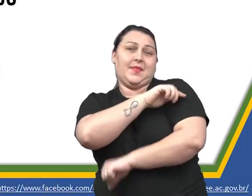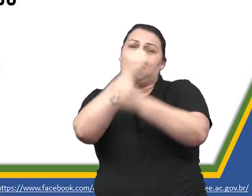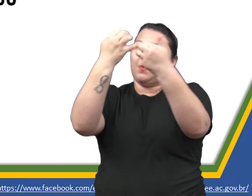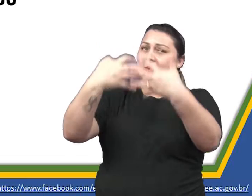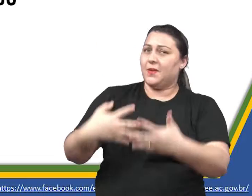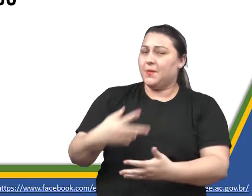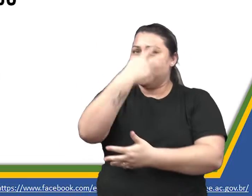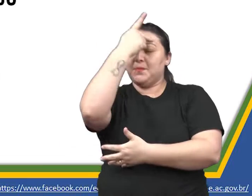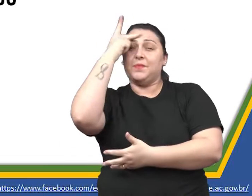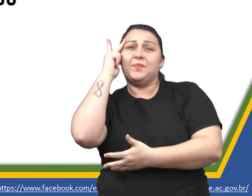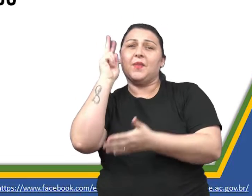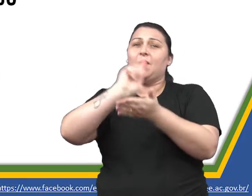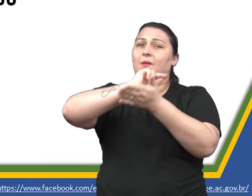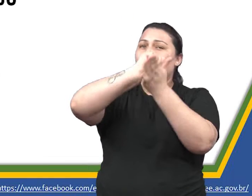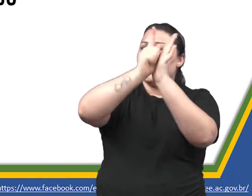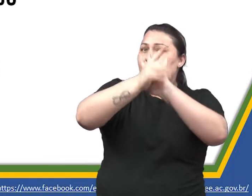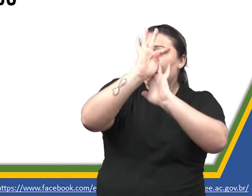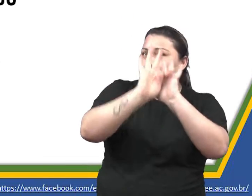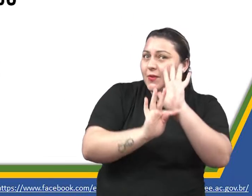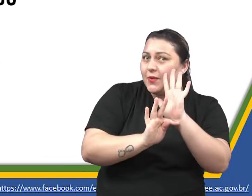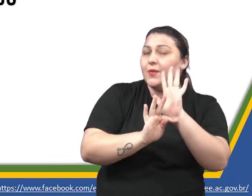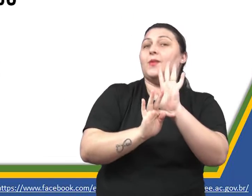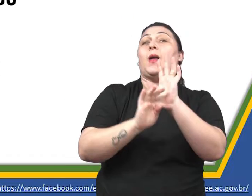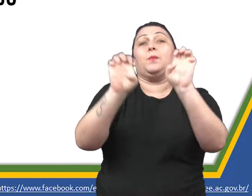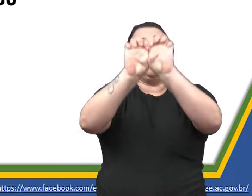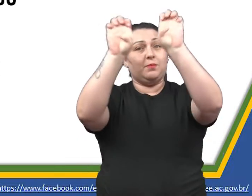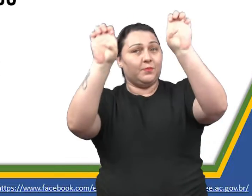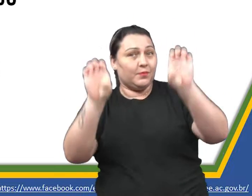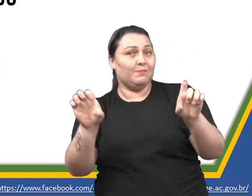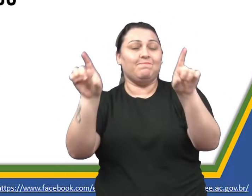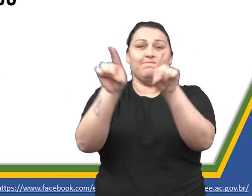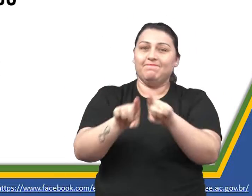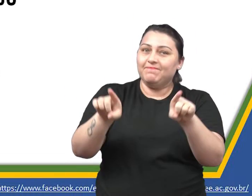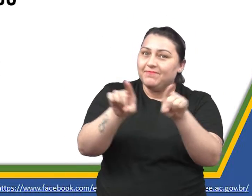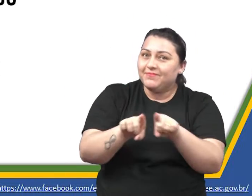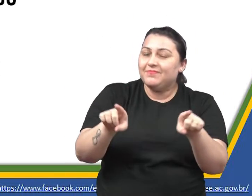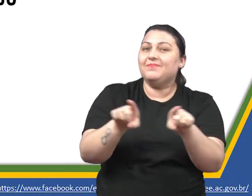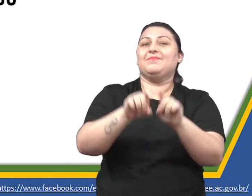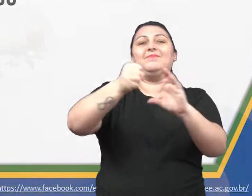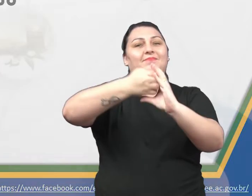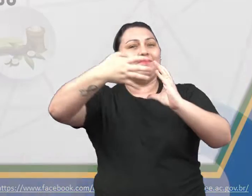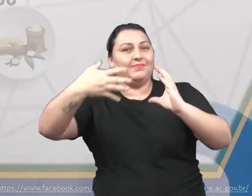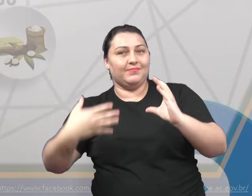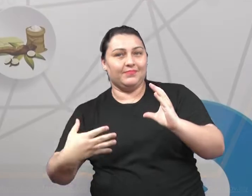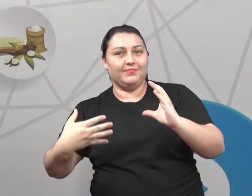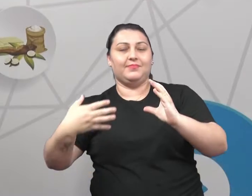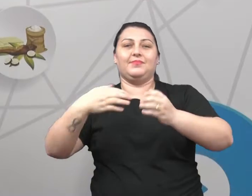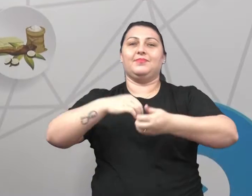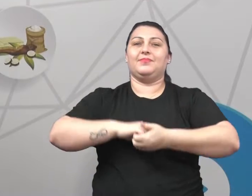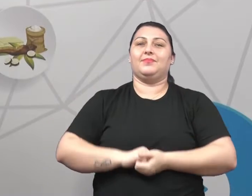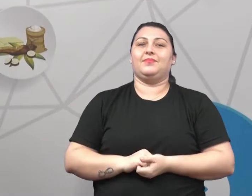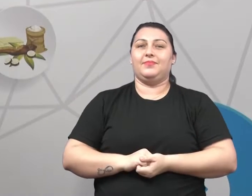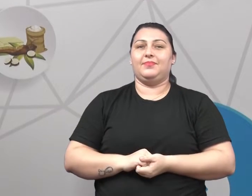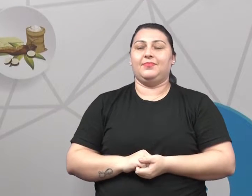pessoal como gênero textual, as suas estruturas e também as suas características.